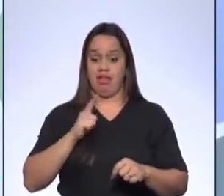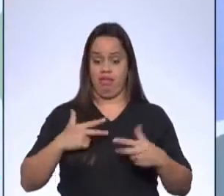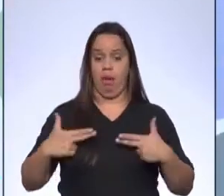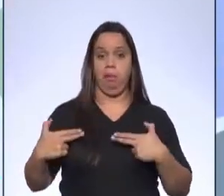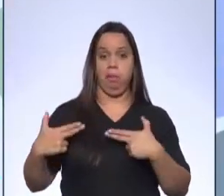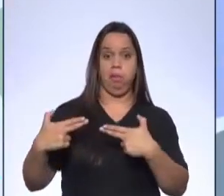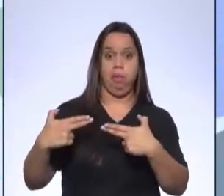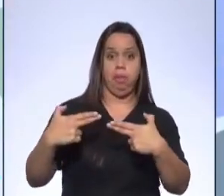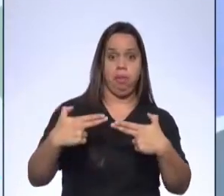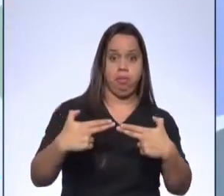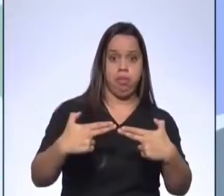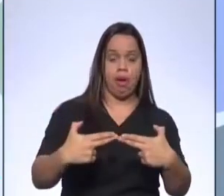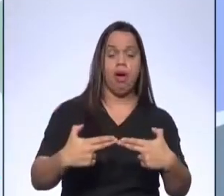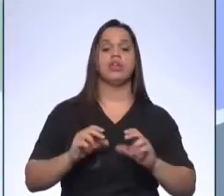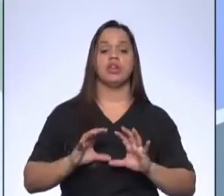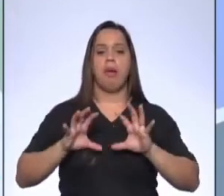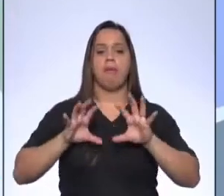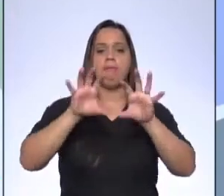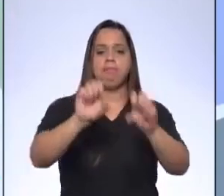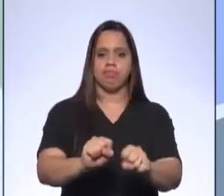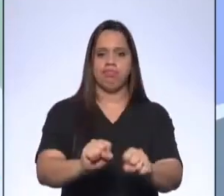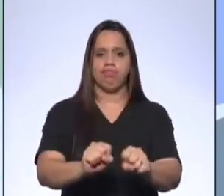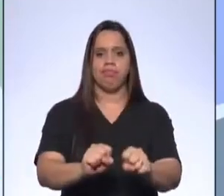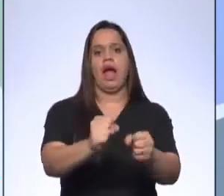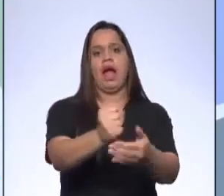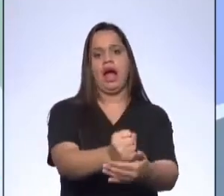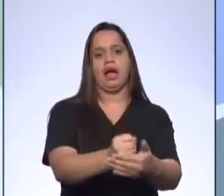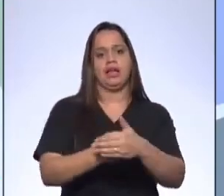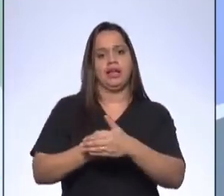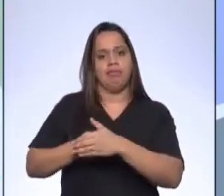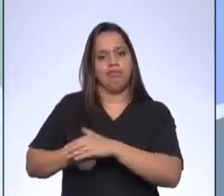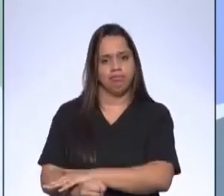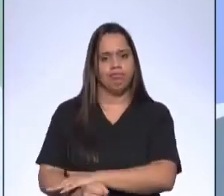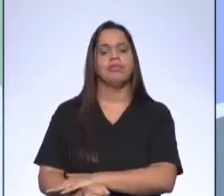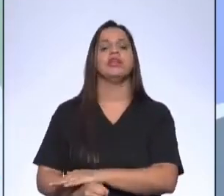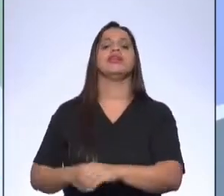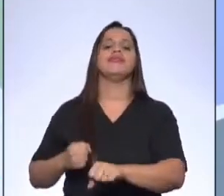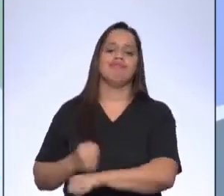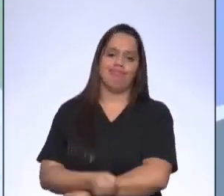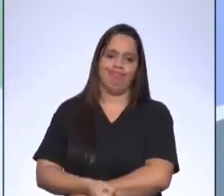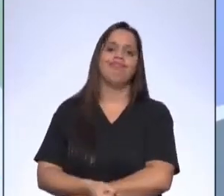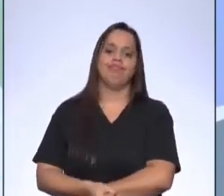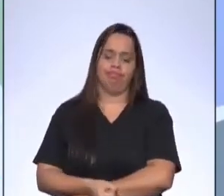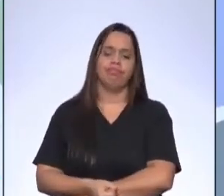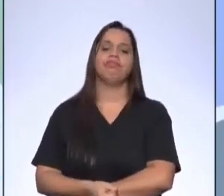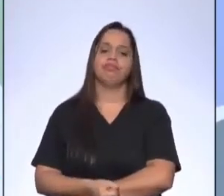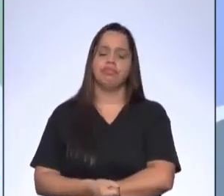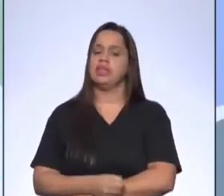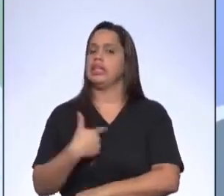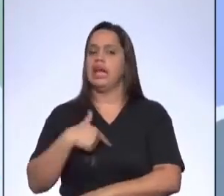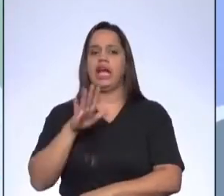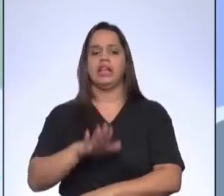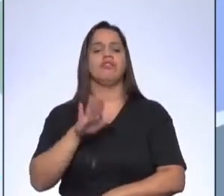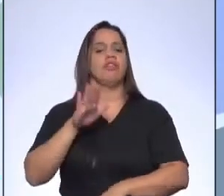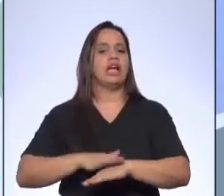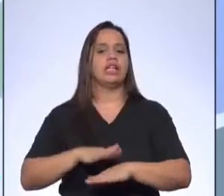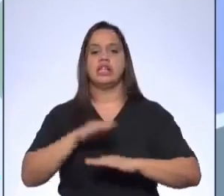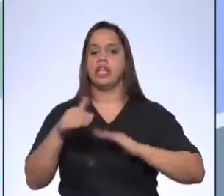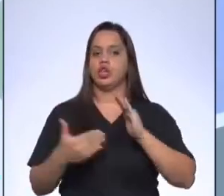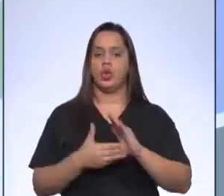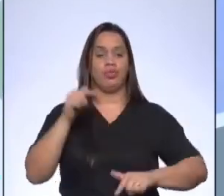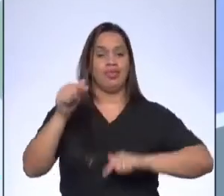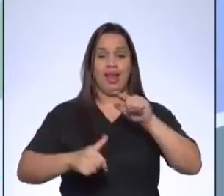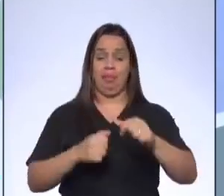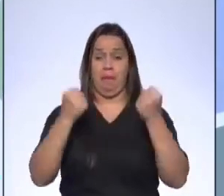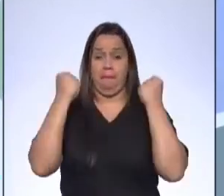nas batalhas. Esses povos eram levados e eram submetidos a todo trabalho